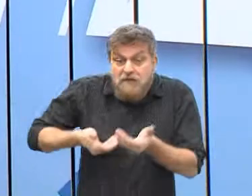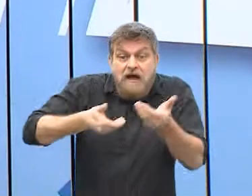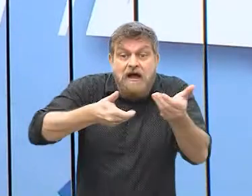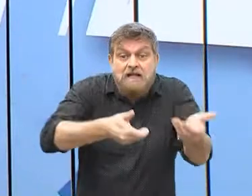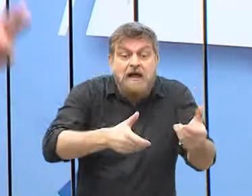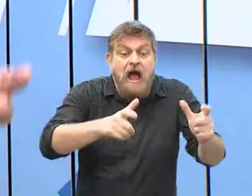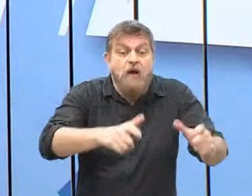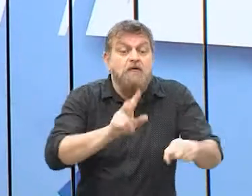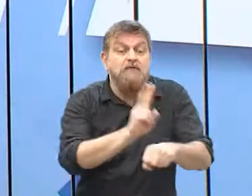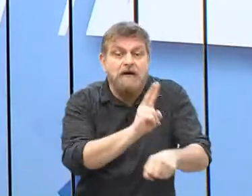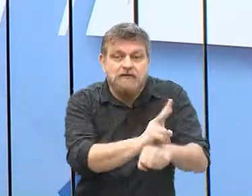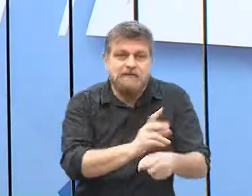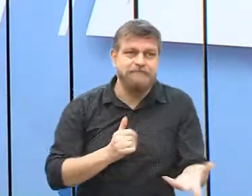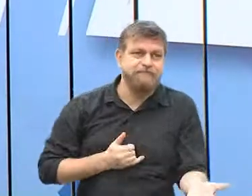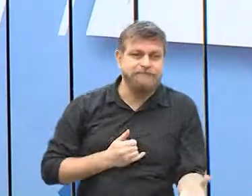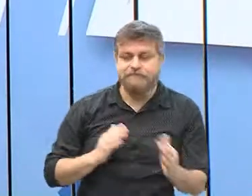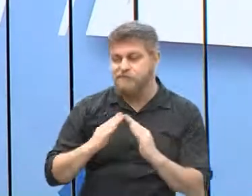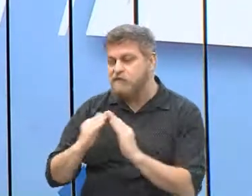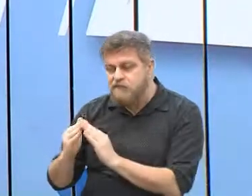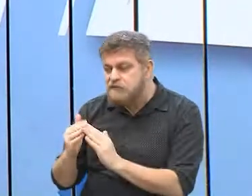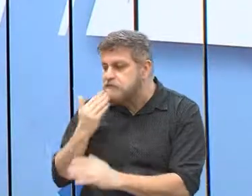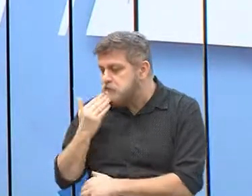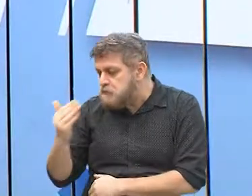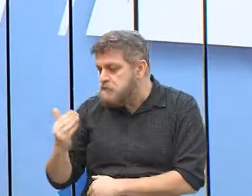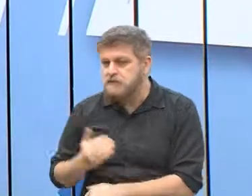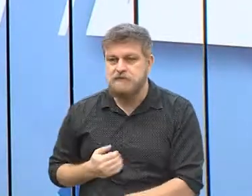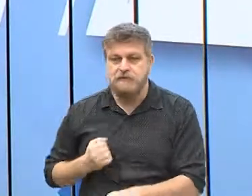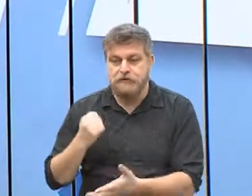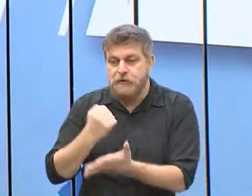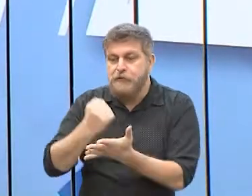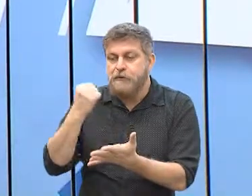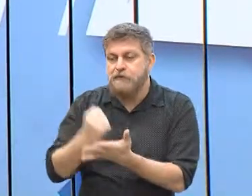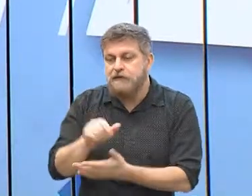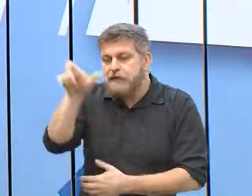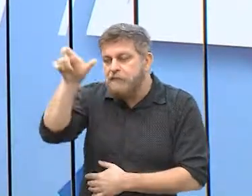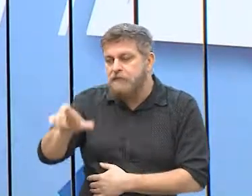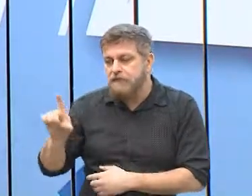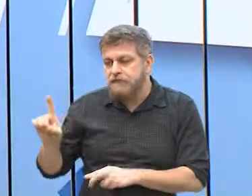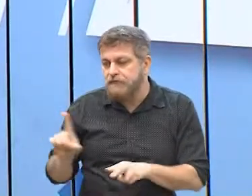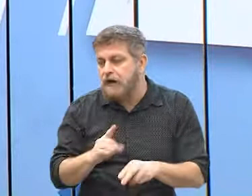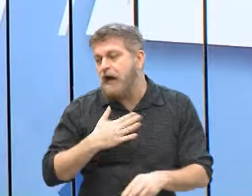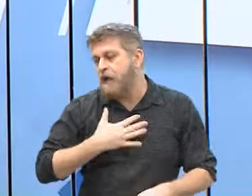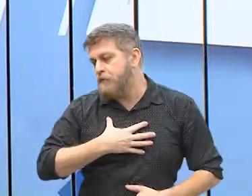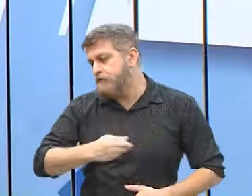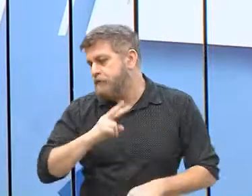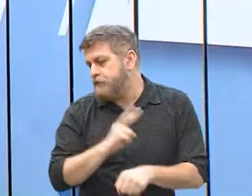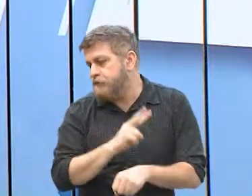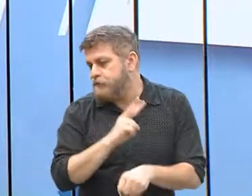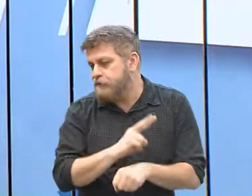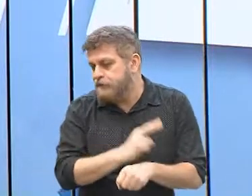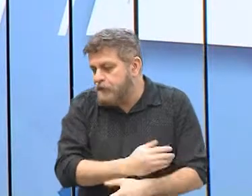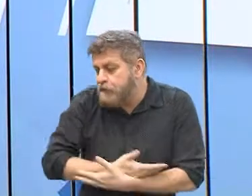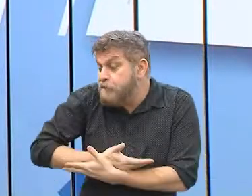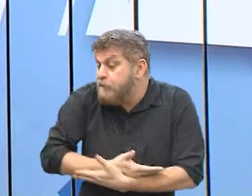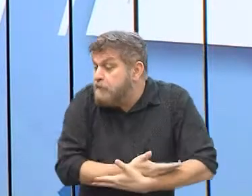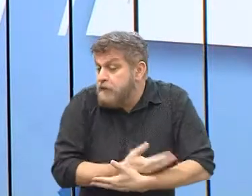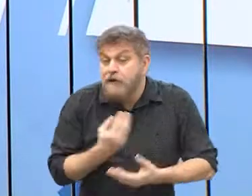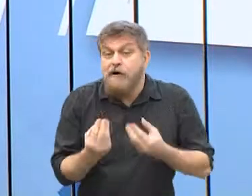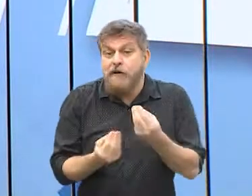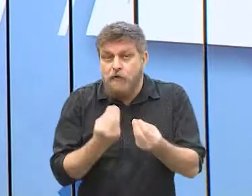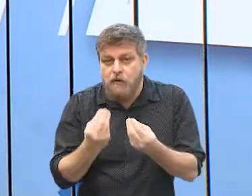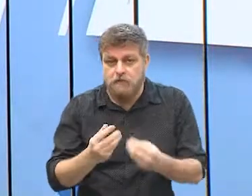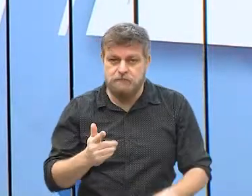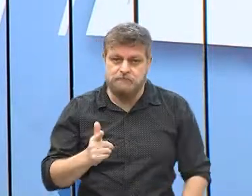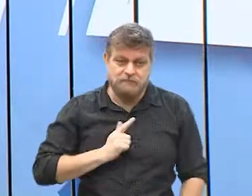Estão deixando com o avô, com o vizinho, às vezes contratando babá, e ainda não é a coisa mais adequada, né? Então,